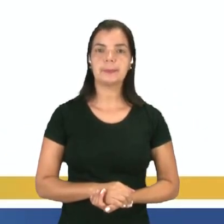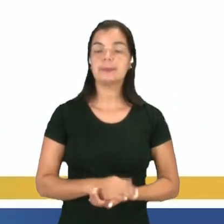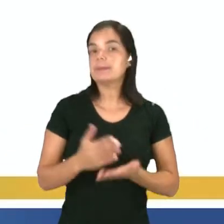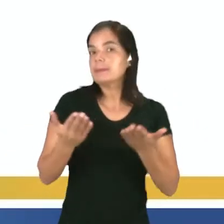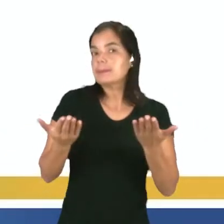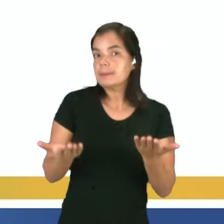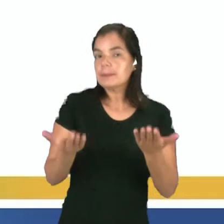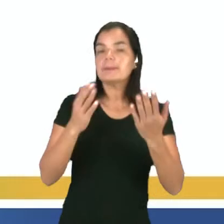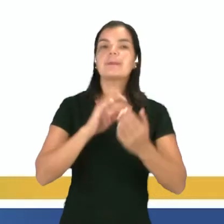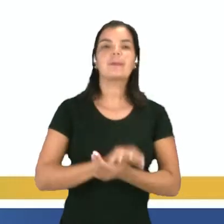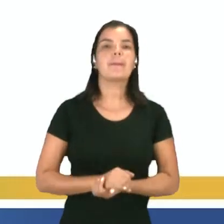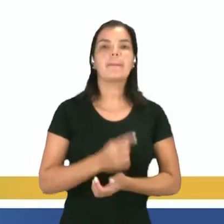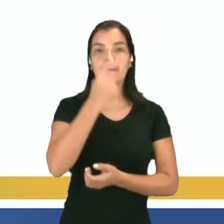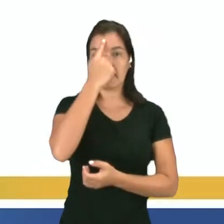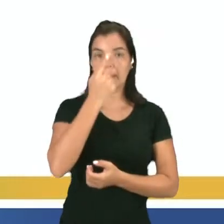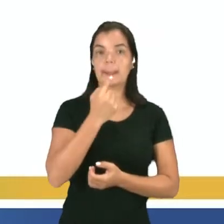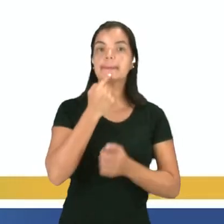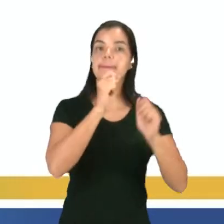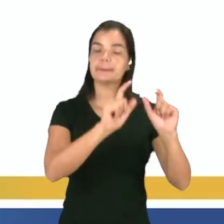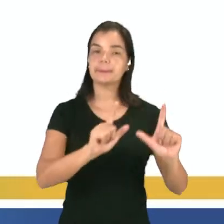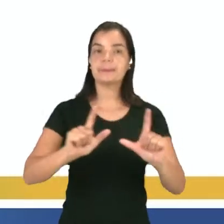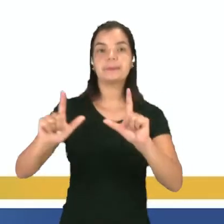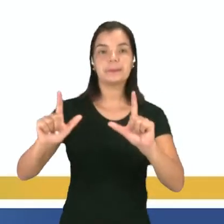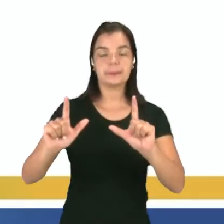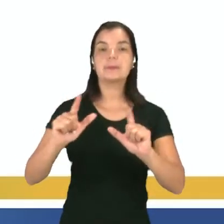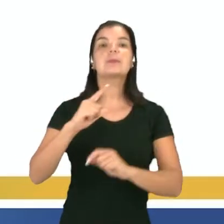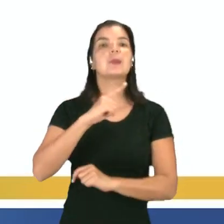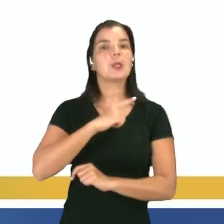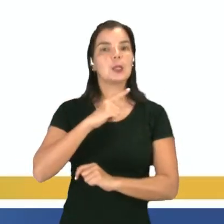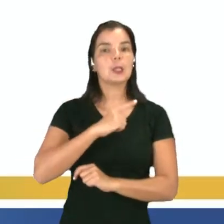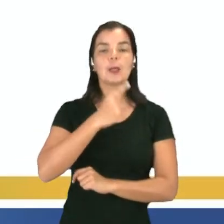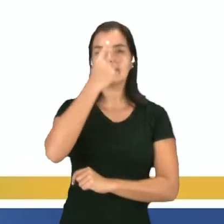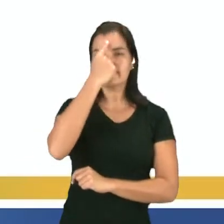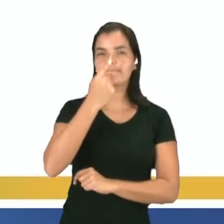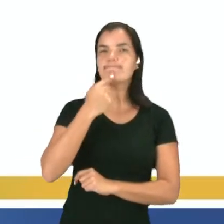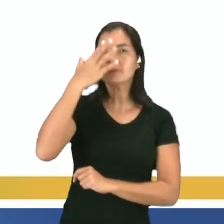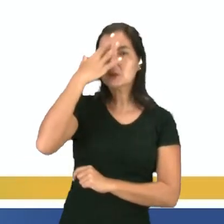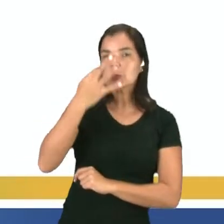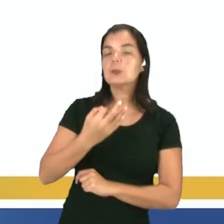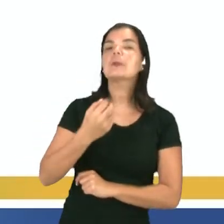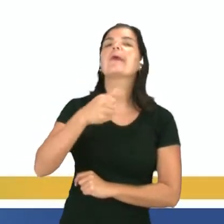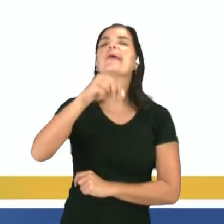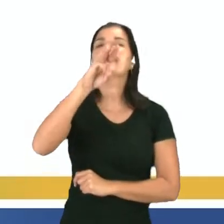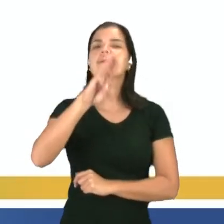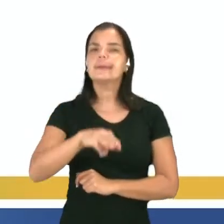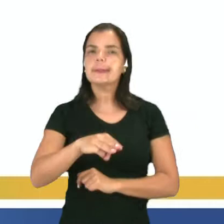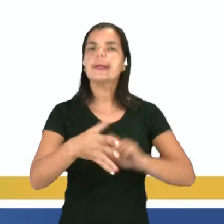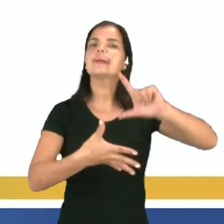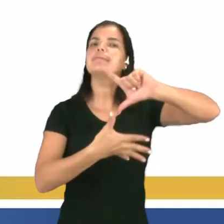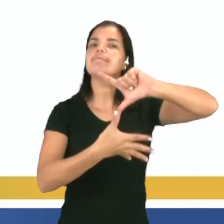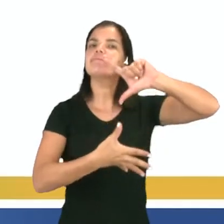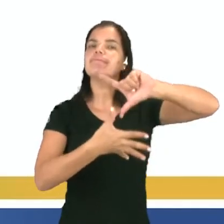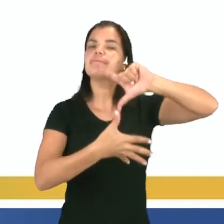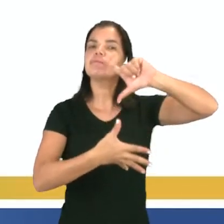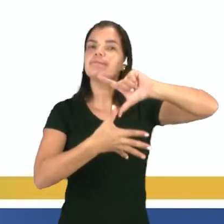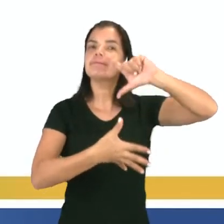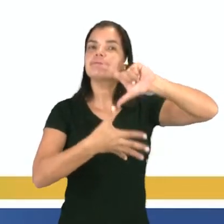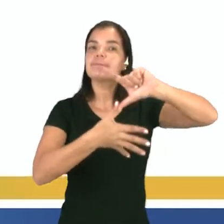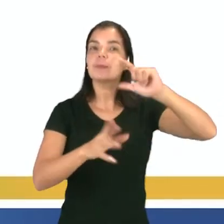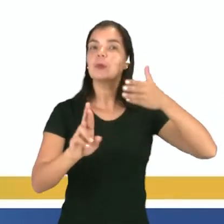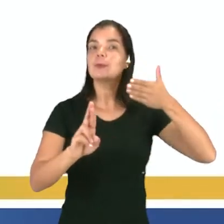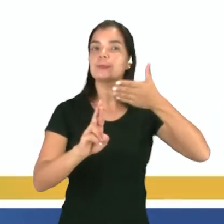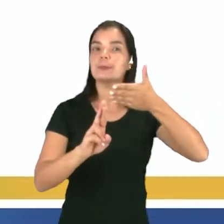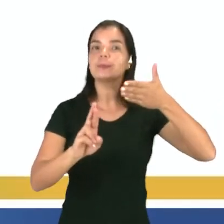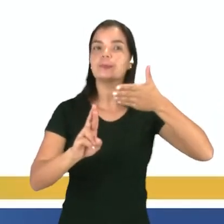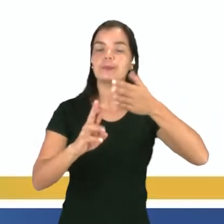E aí, nessa imagem que está na tela para vocês, tem ilustração exatamente de quem é essa América Latina que estamos nos